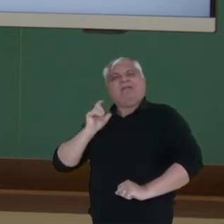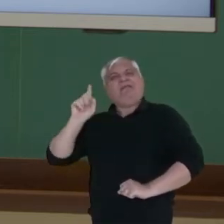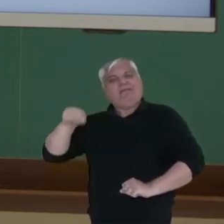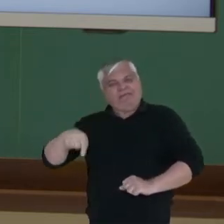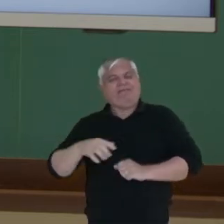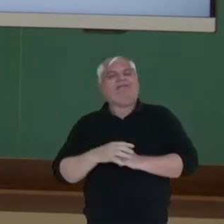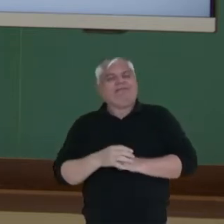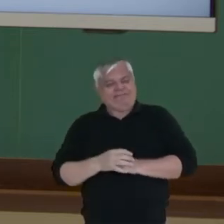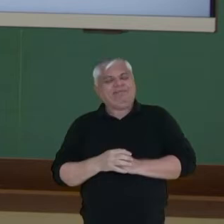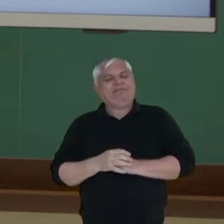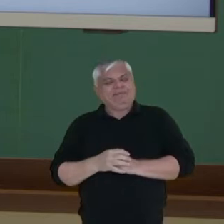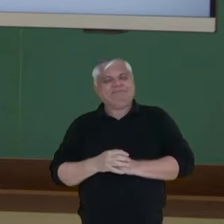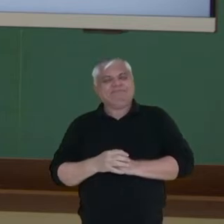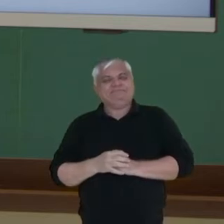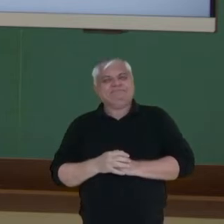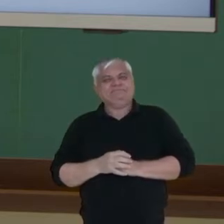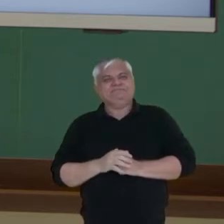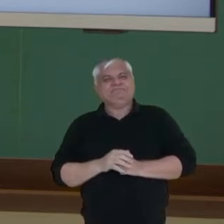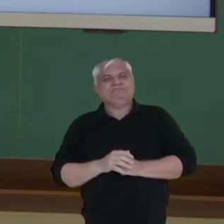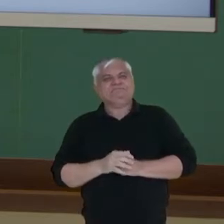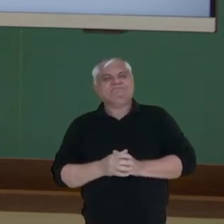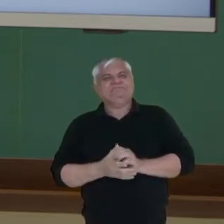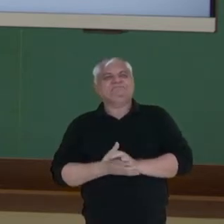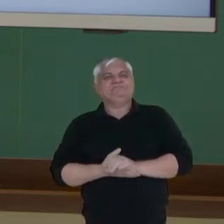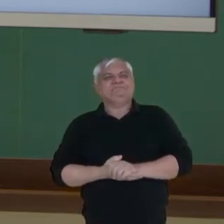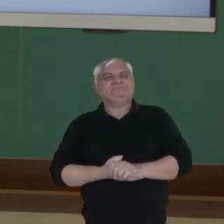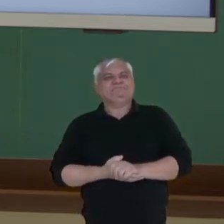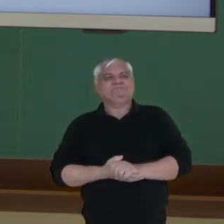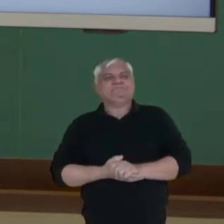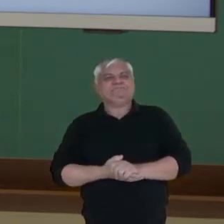a lógica ocidental.